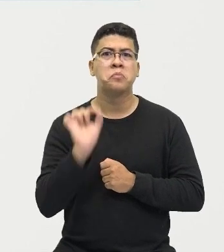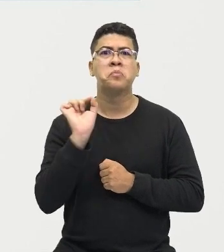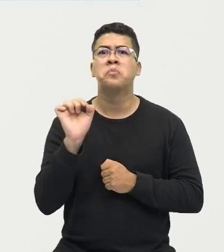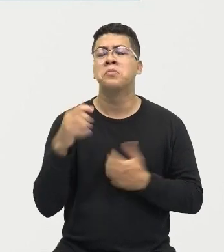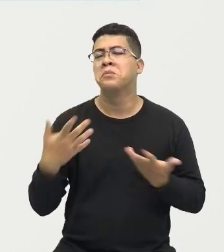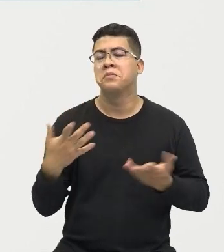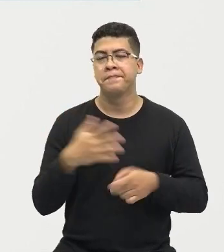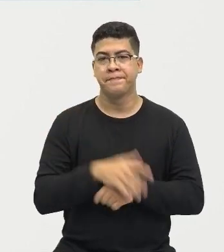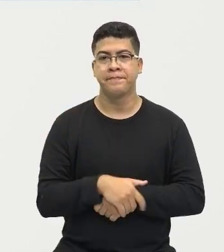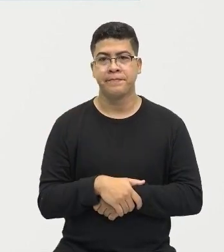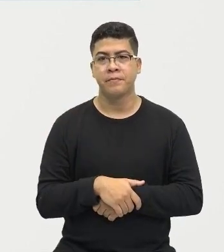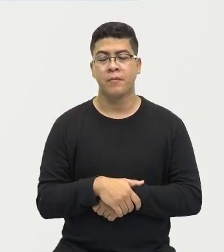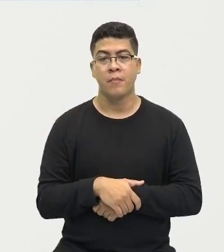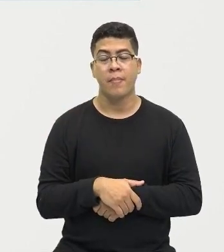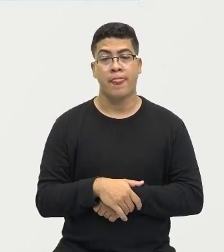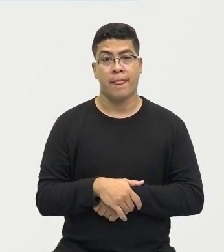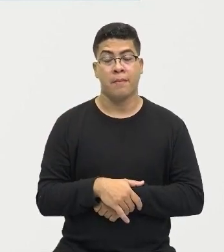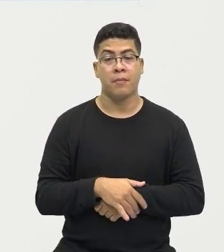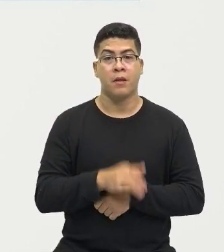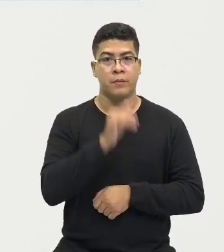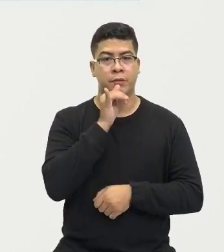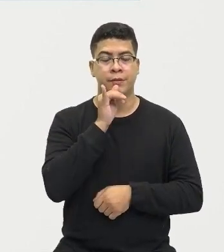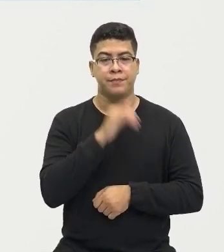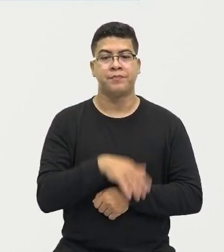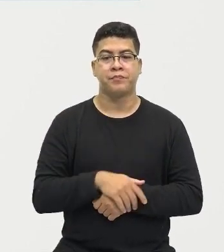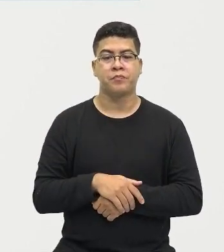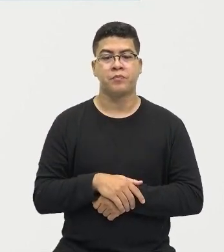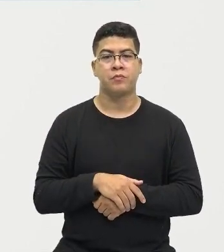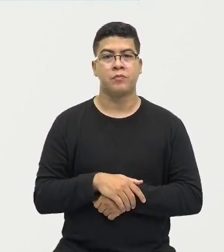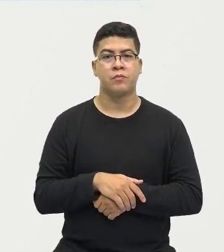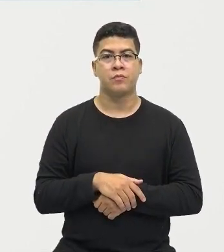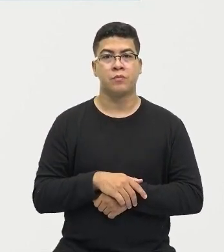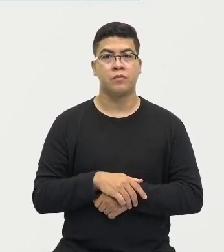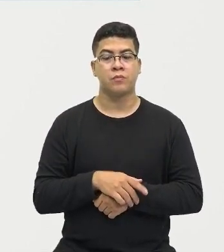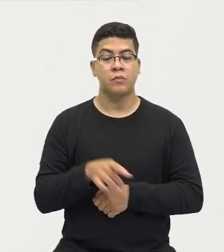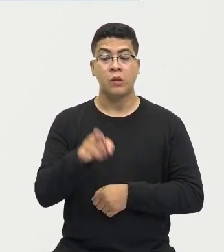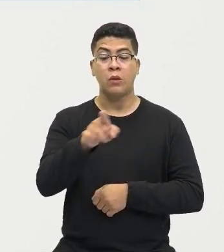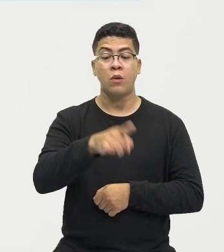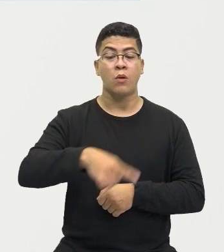tipo assim, ó, os estudantes